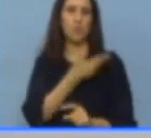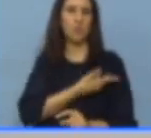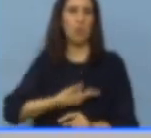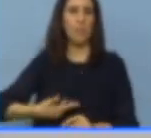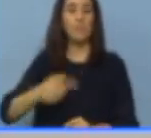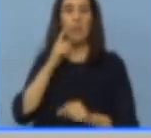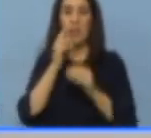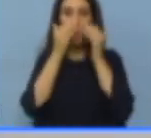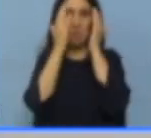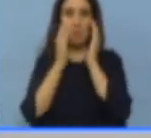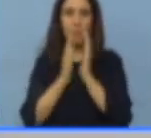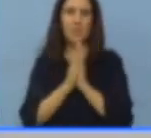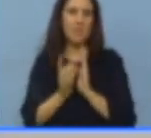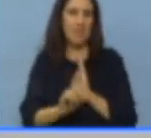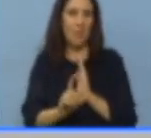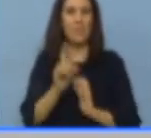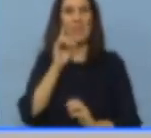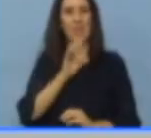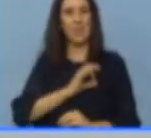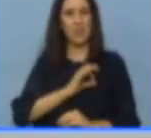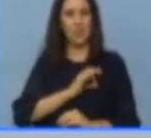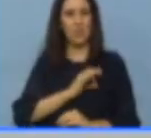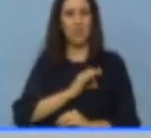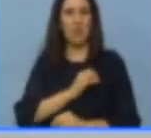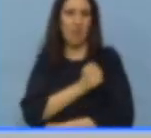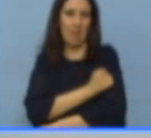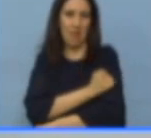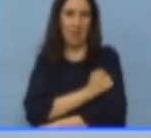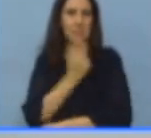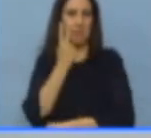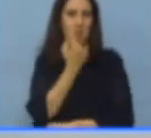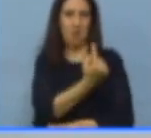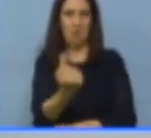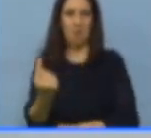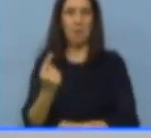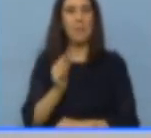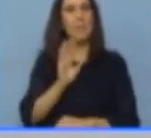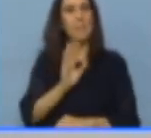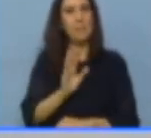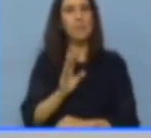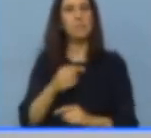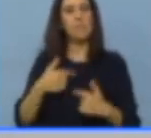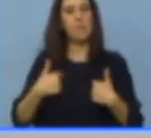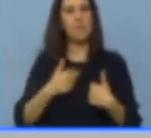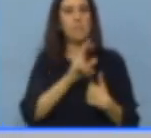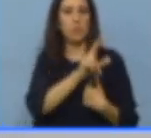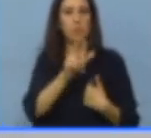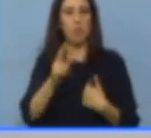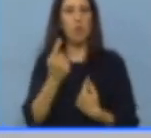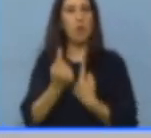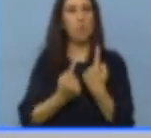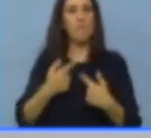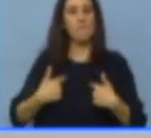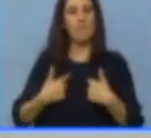as irmãs não, as senhoras vivem na casa delas, mas, portanto, trabalham na animação missionária, e algumas mesmo partem